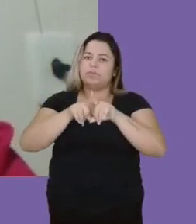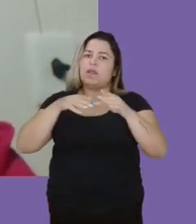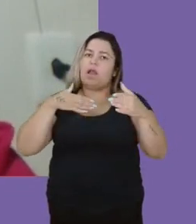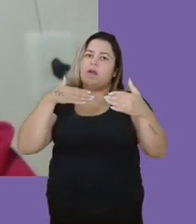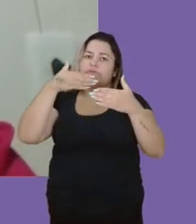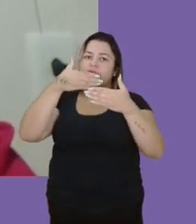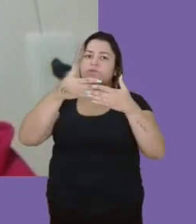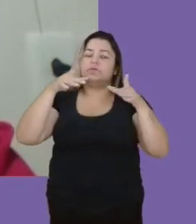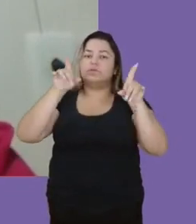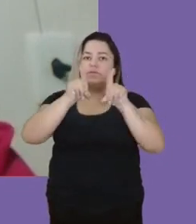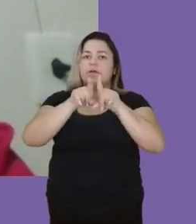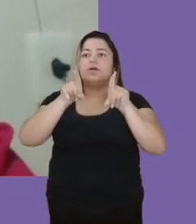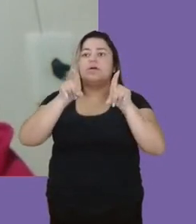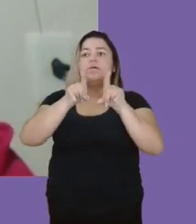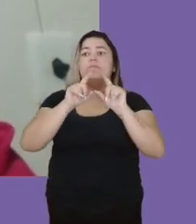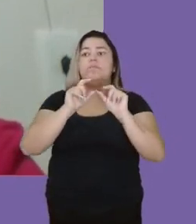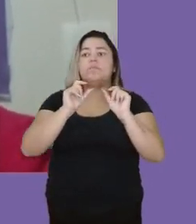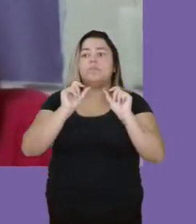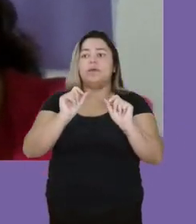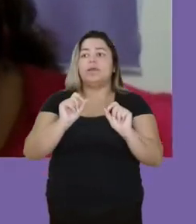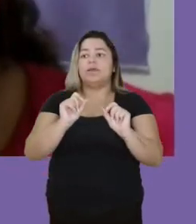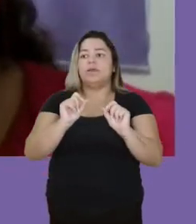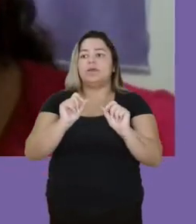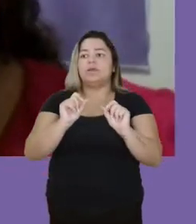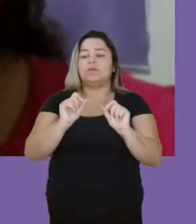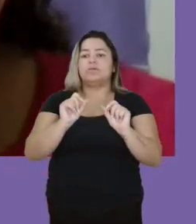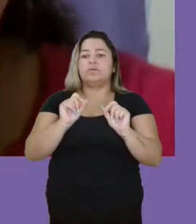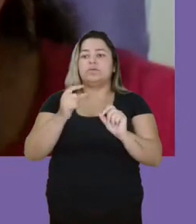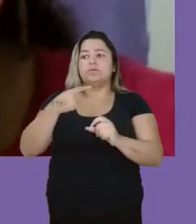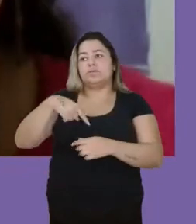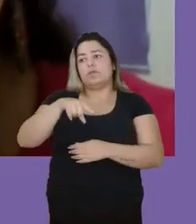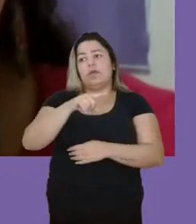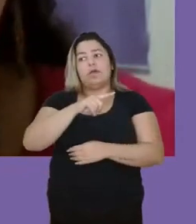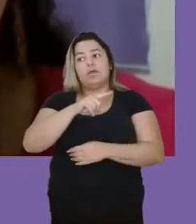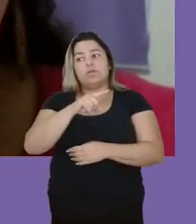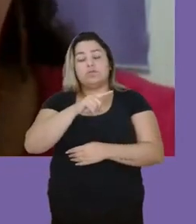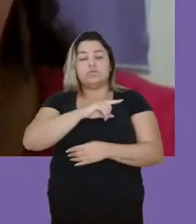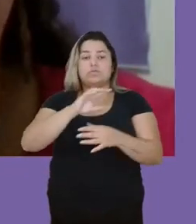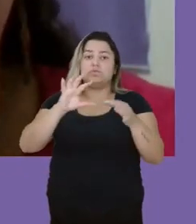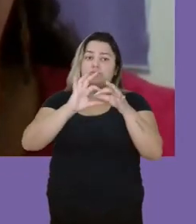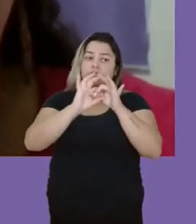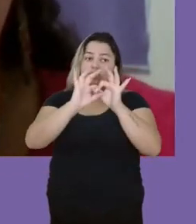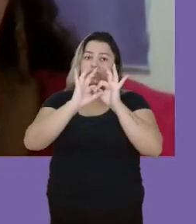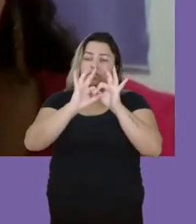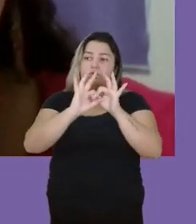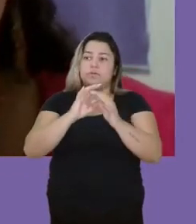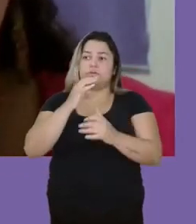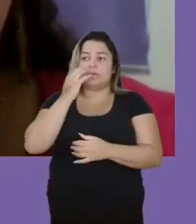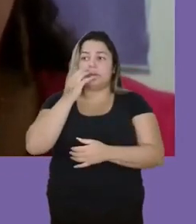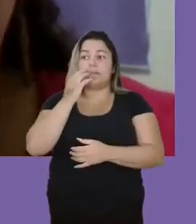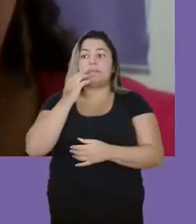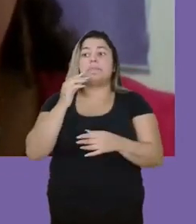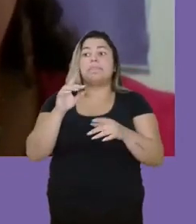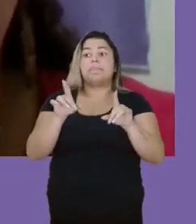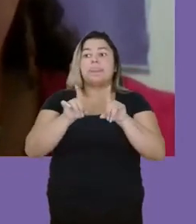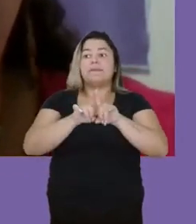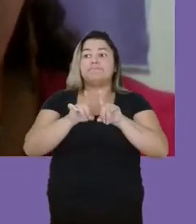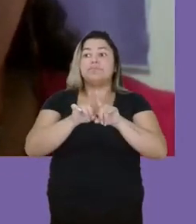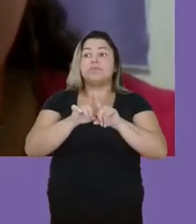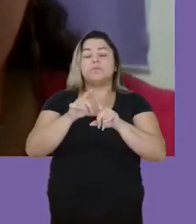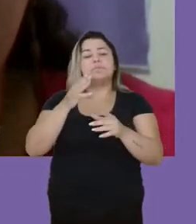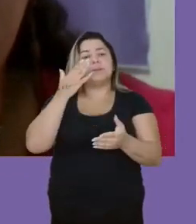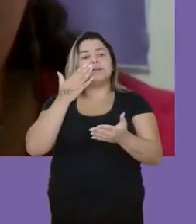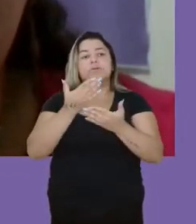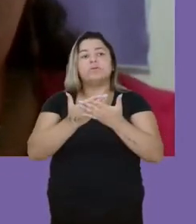avançando dentro daquilo que não necessariamente nos une. Mas, além disso, eu acredito